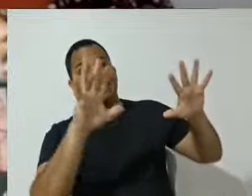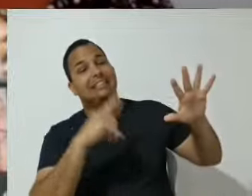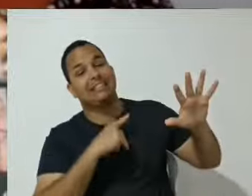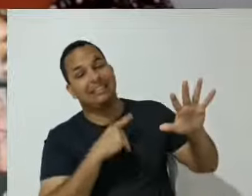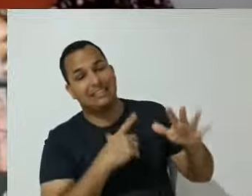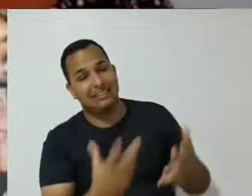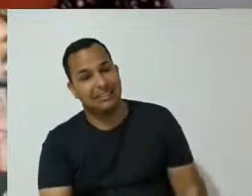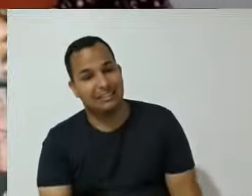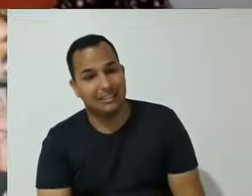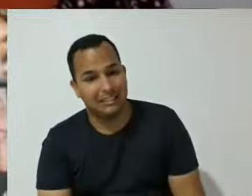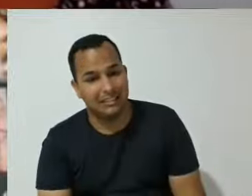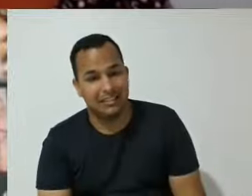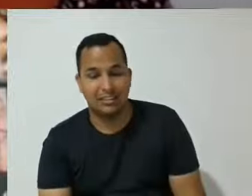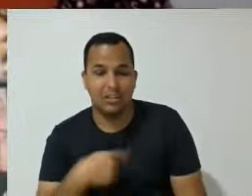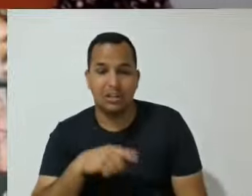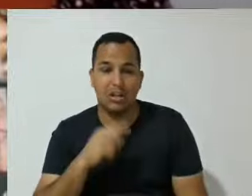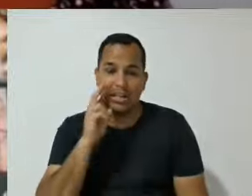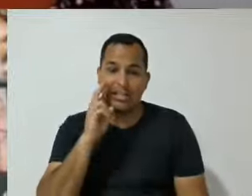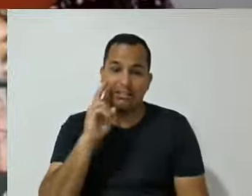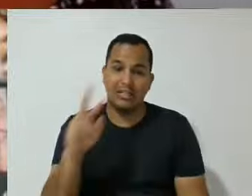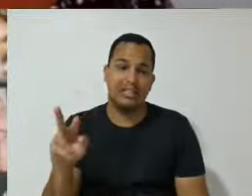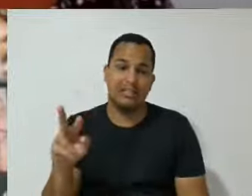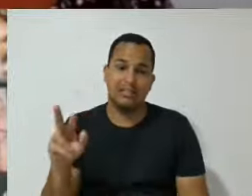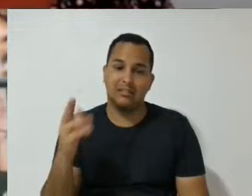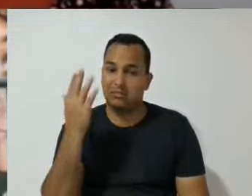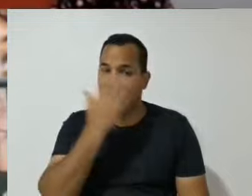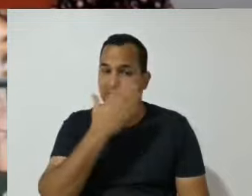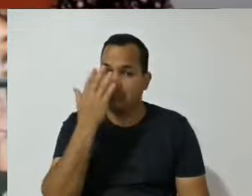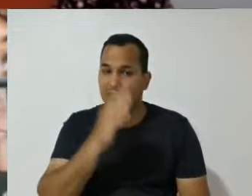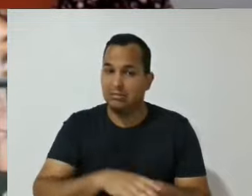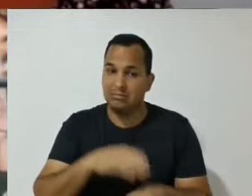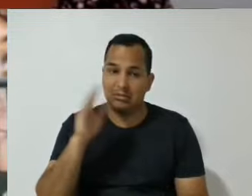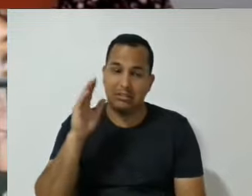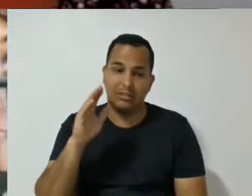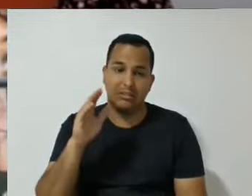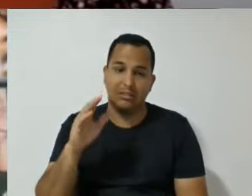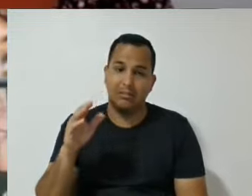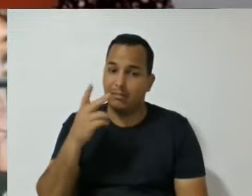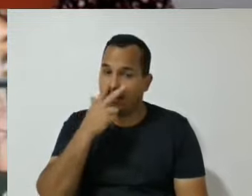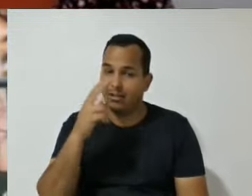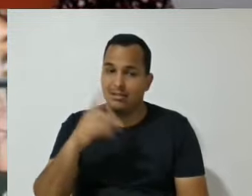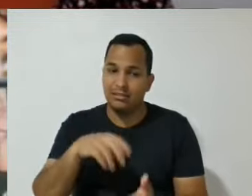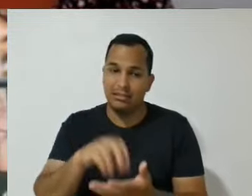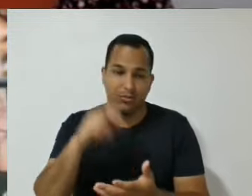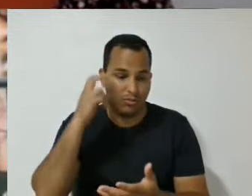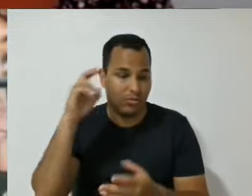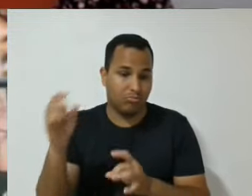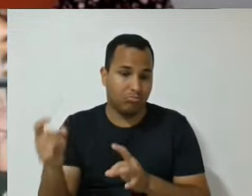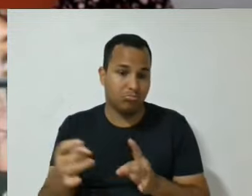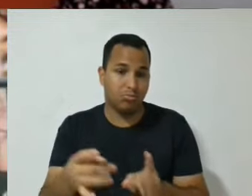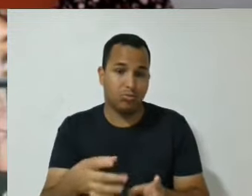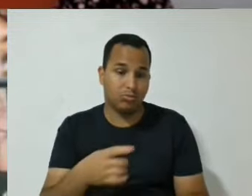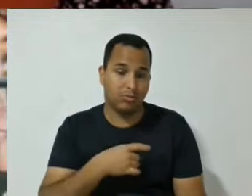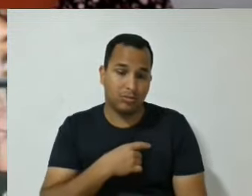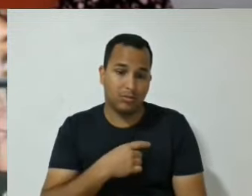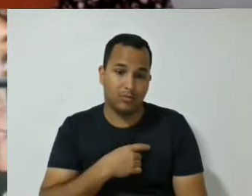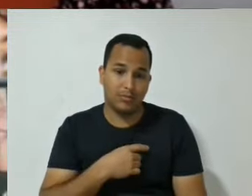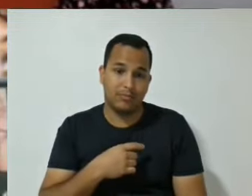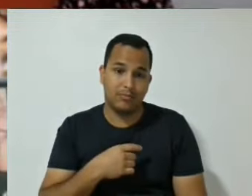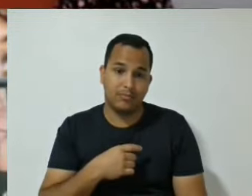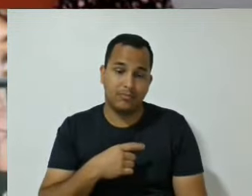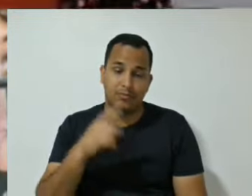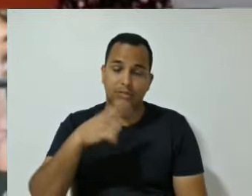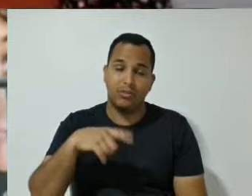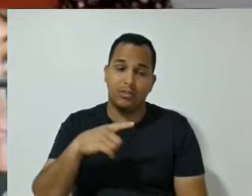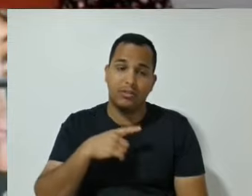E a gente não via mais, eles abandonavam o centro cultural. A gente vê, né, como a gente está mergulhado